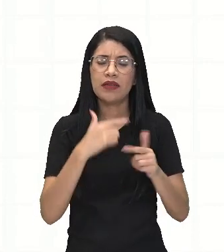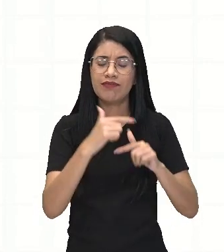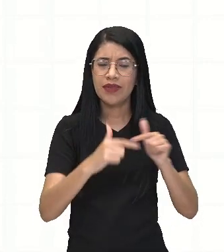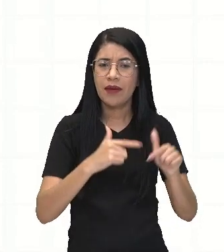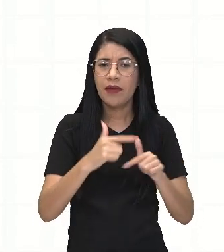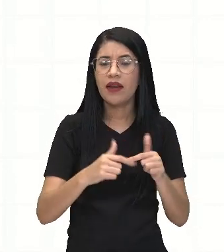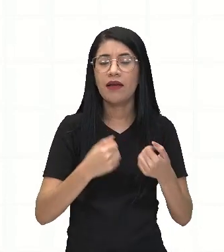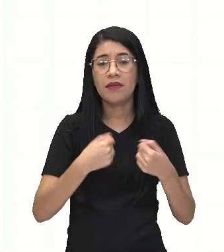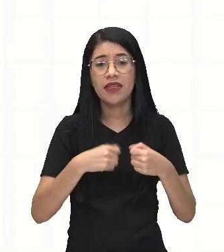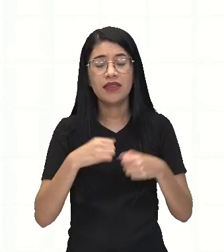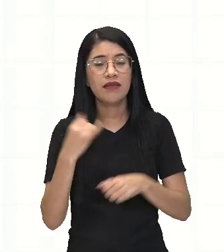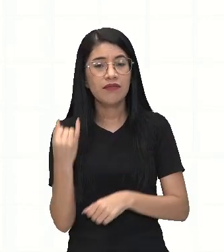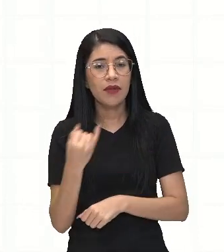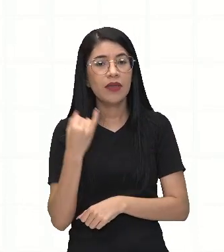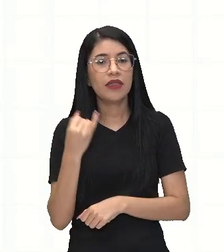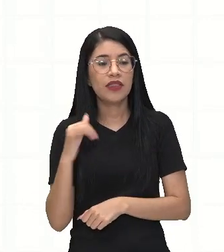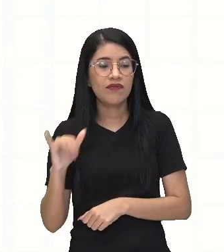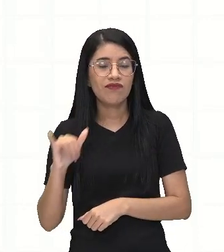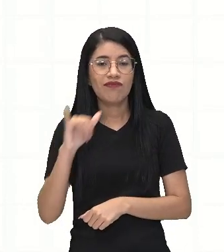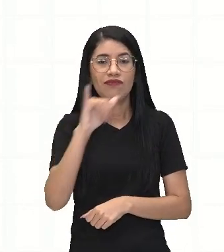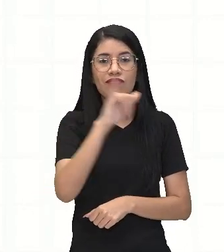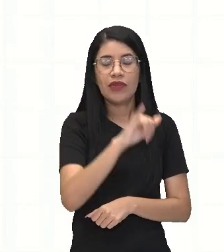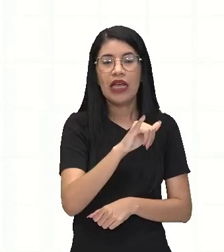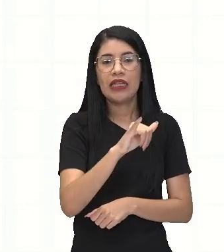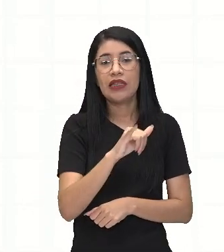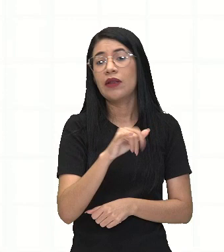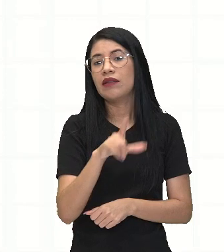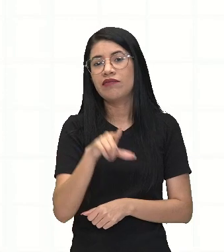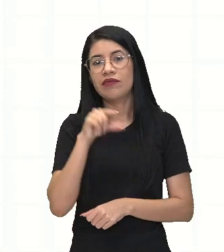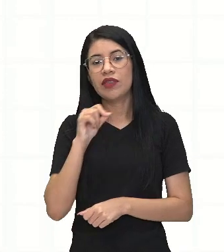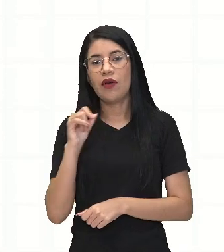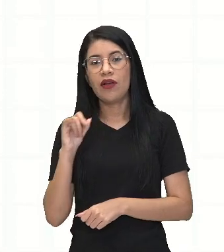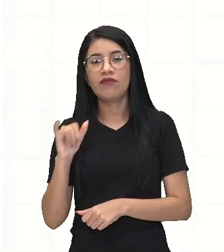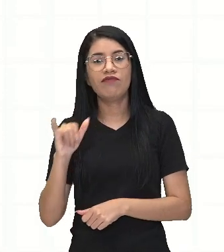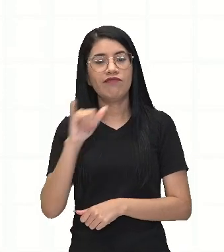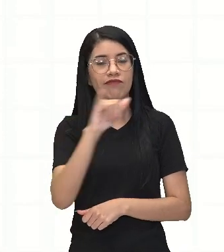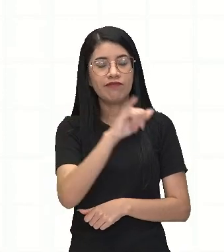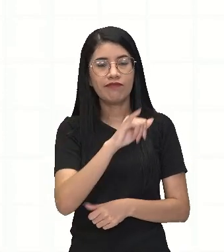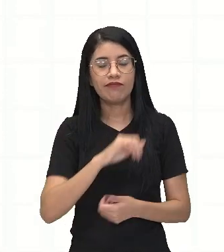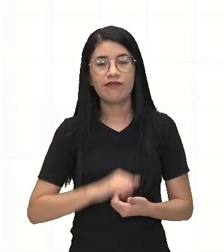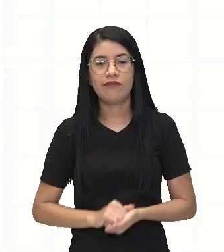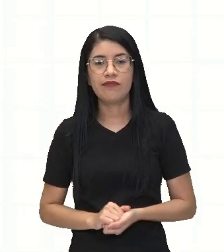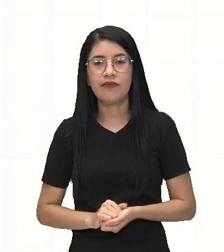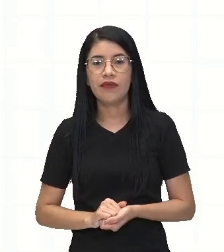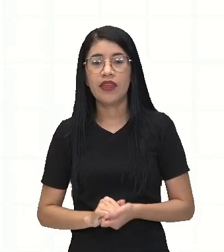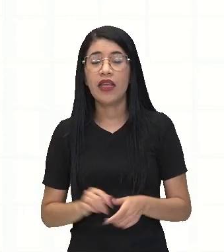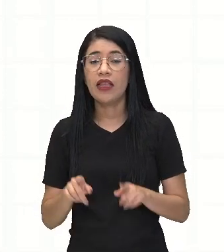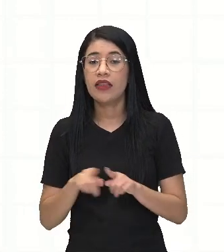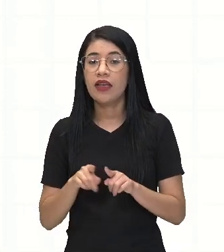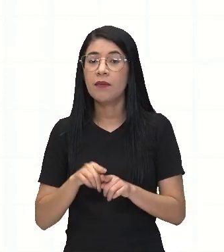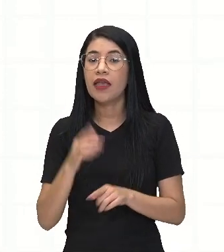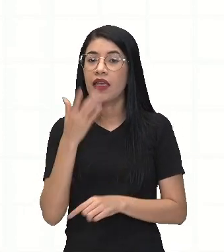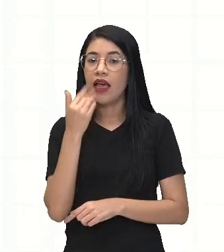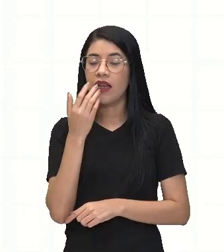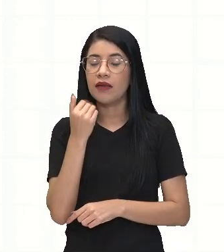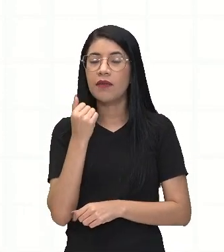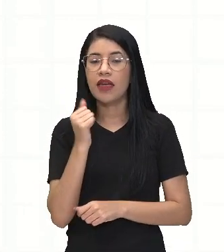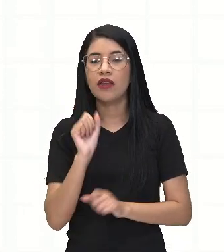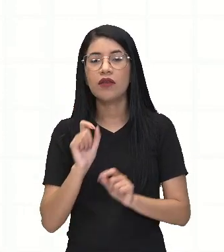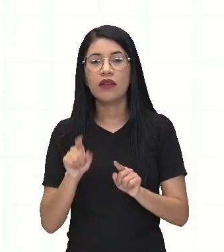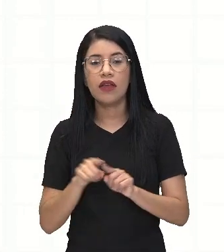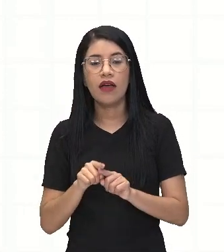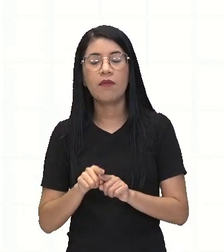tão importantes que elas decidem viajar. Alimentos podem ser transportados, animais podem